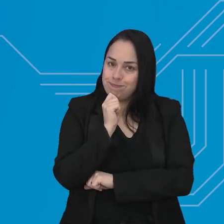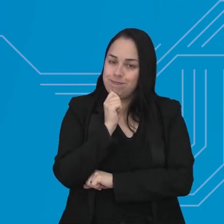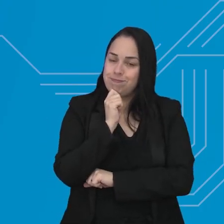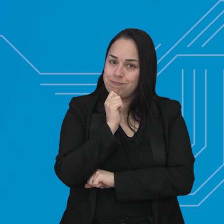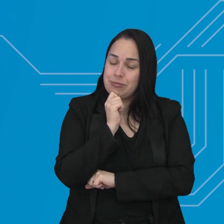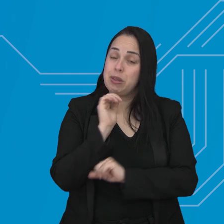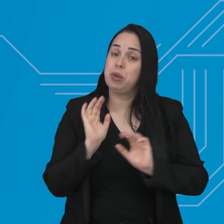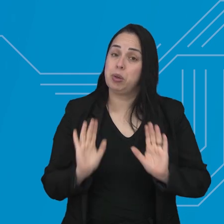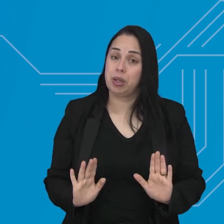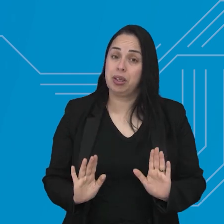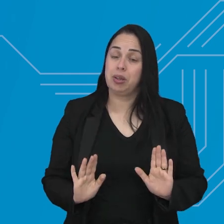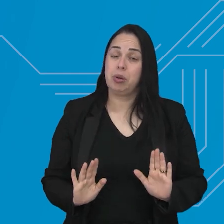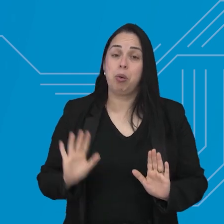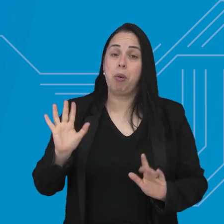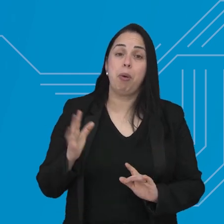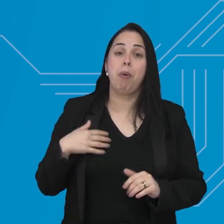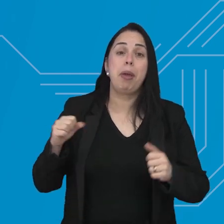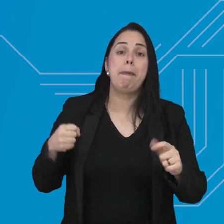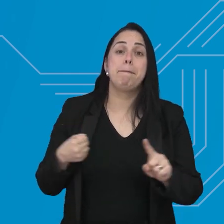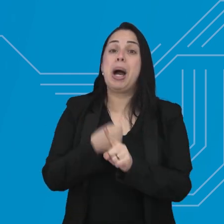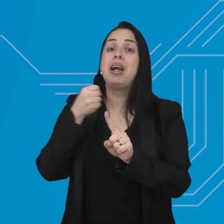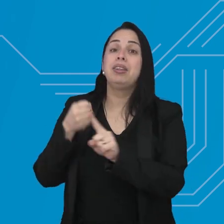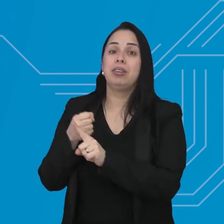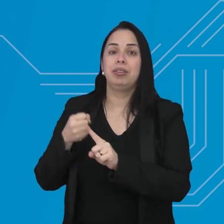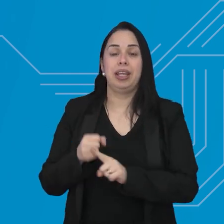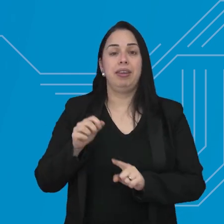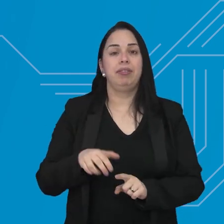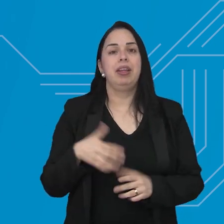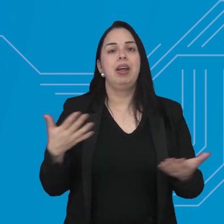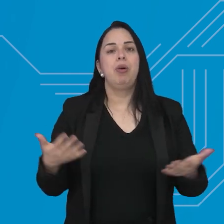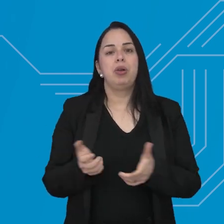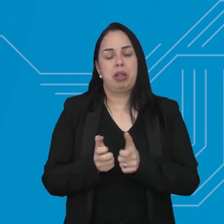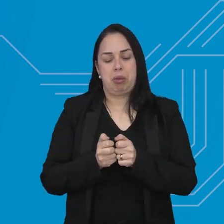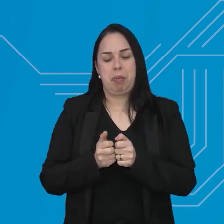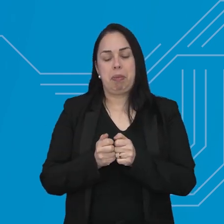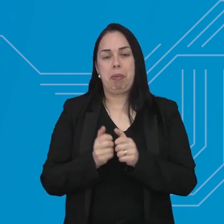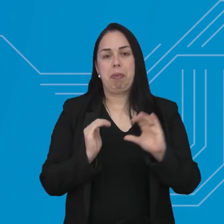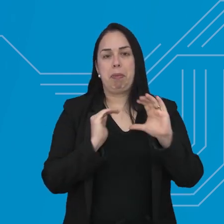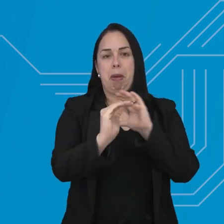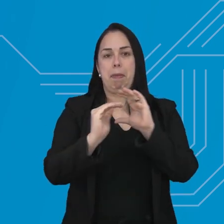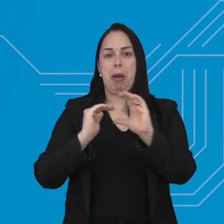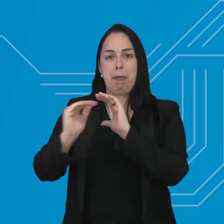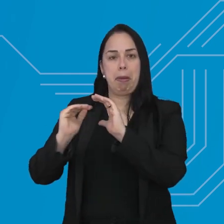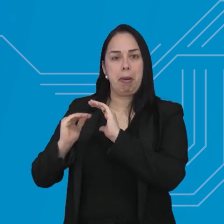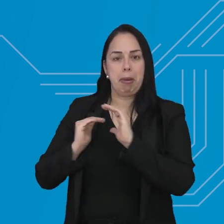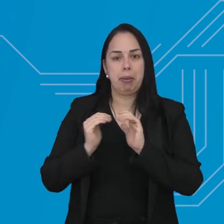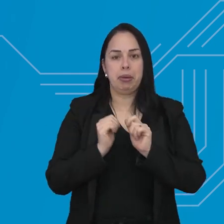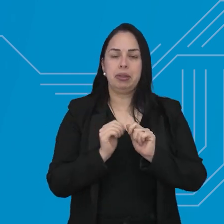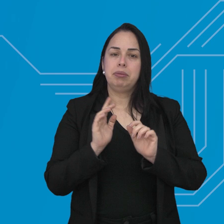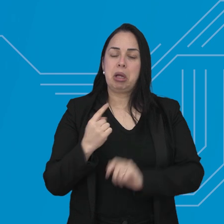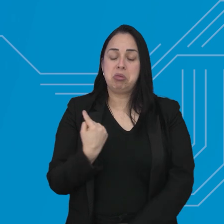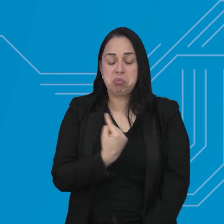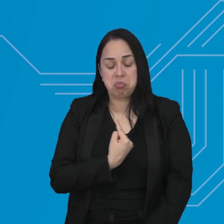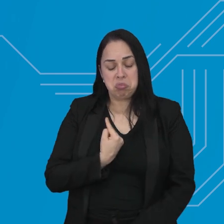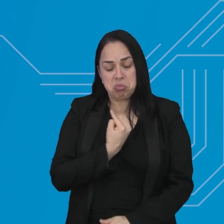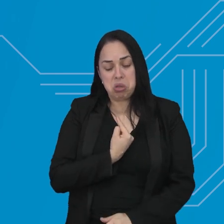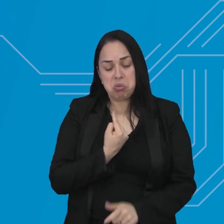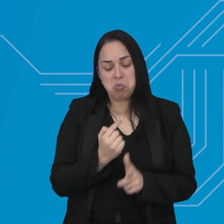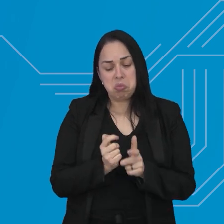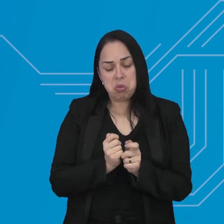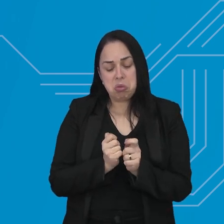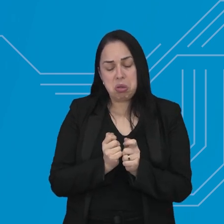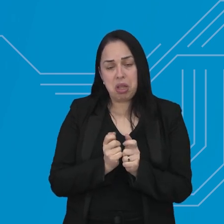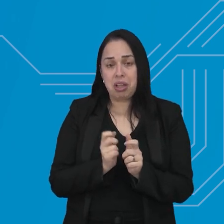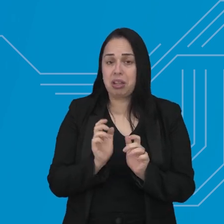nossas relações pessoais. Um dos grandes impactos está nas relações à distância. Esse distanciamento também é sinal de solidão